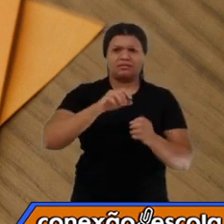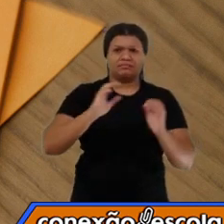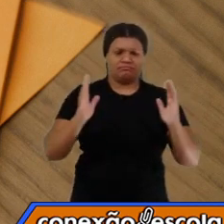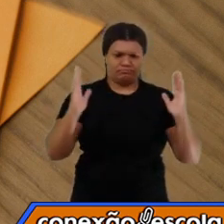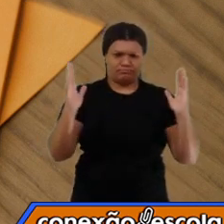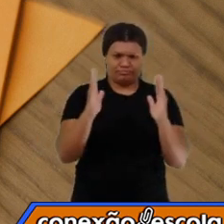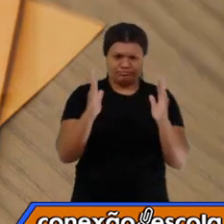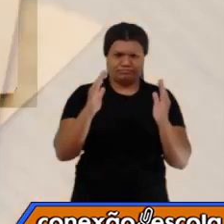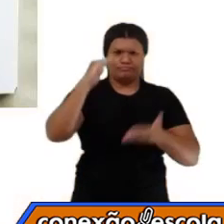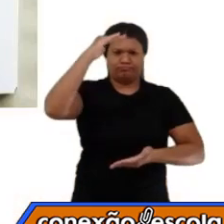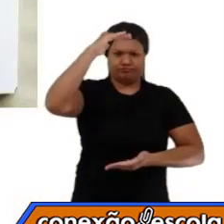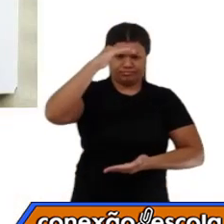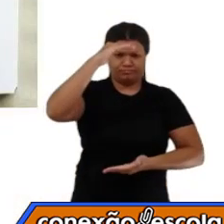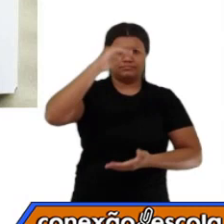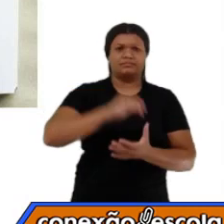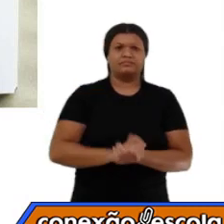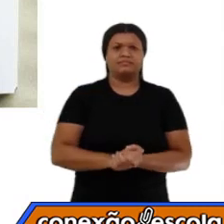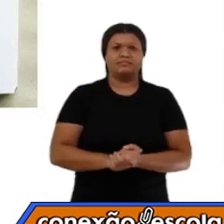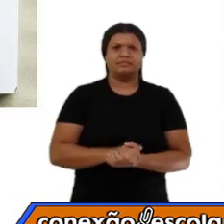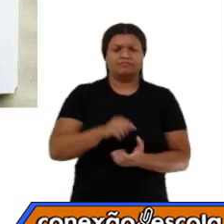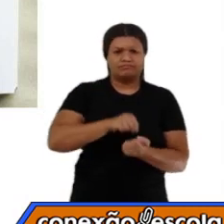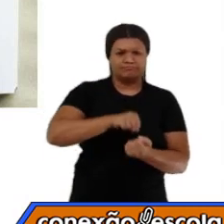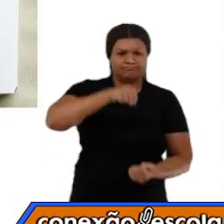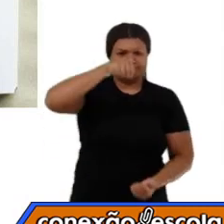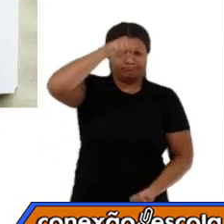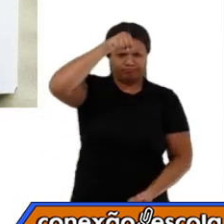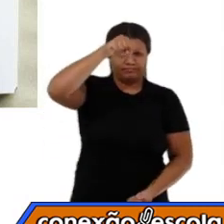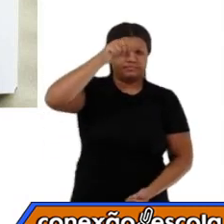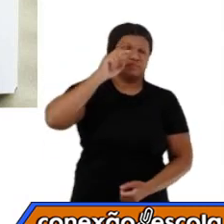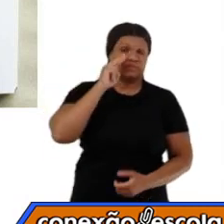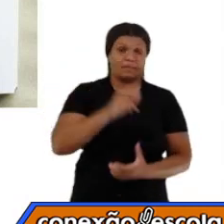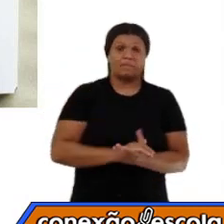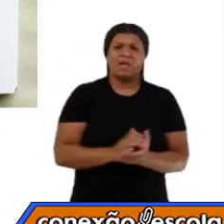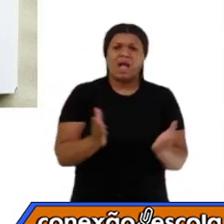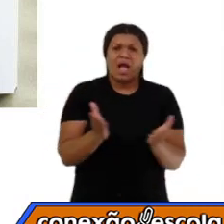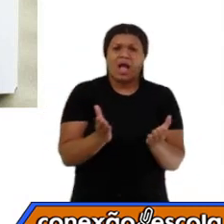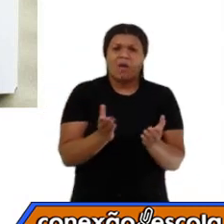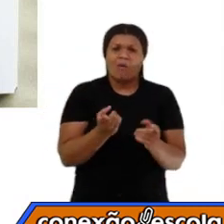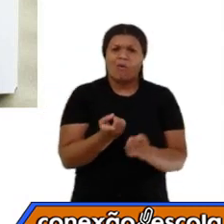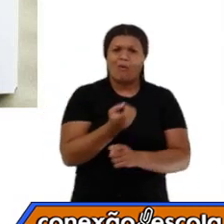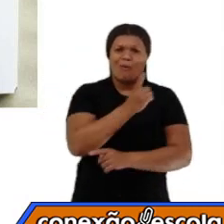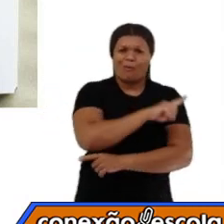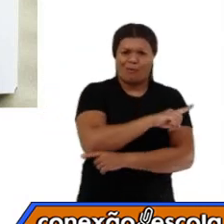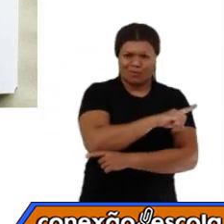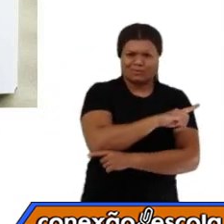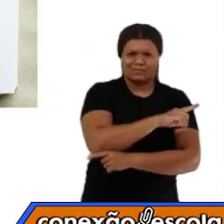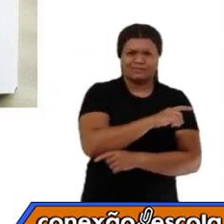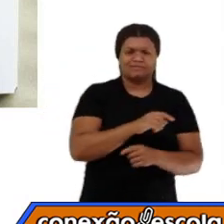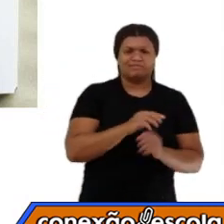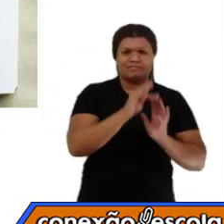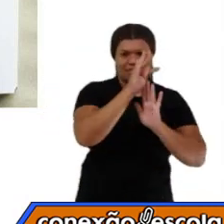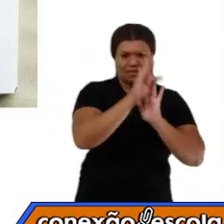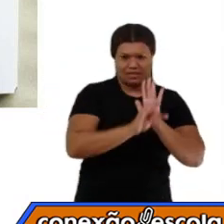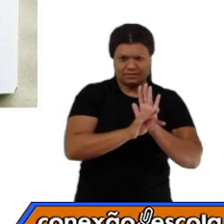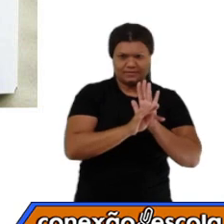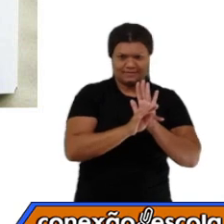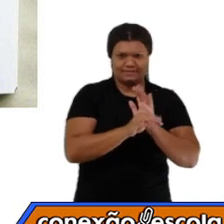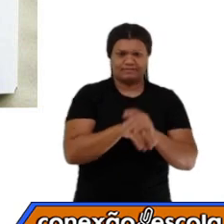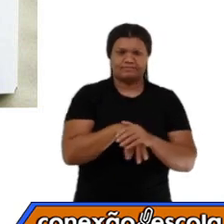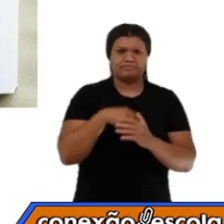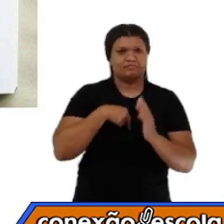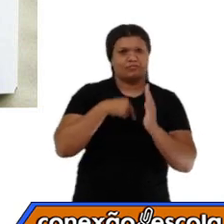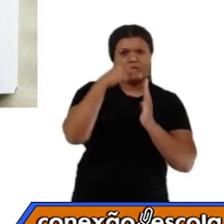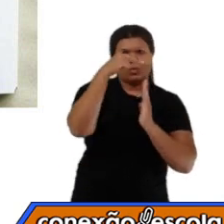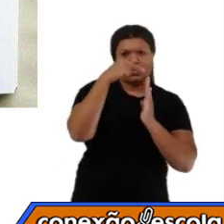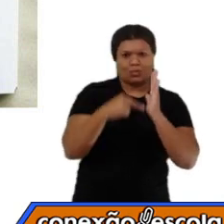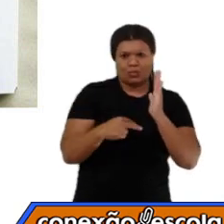cartaz. Agora, olhem o texto ao lado do cartaz. Eu não li esse texto,